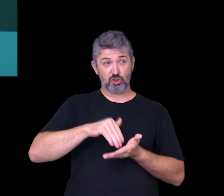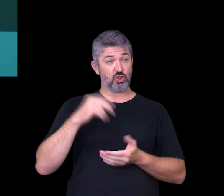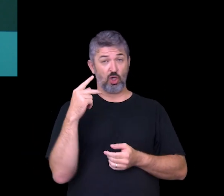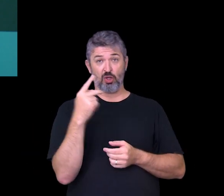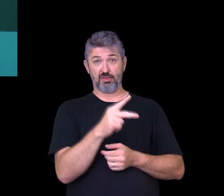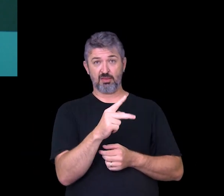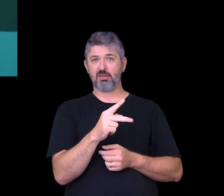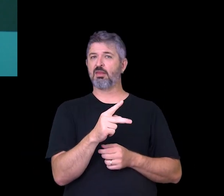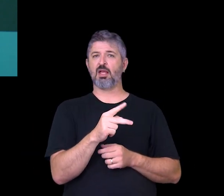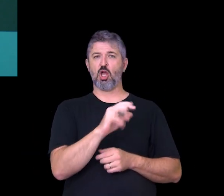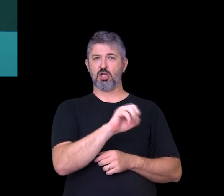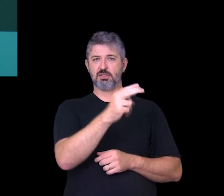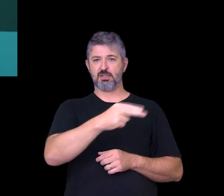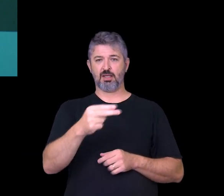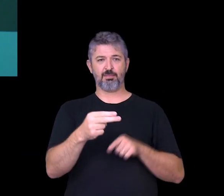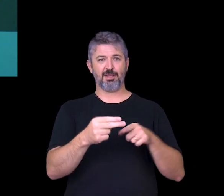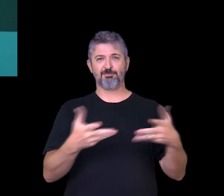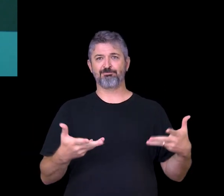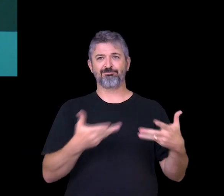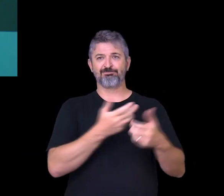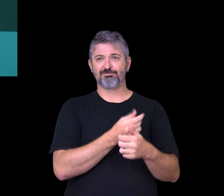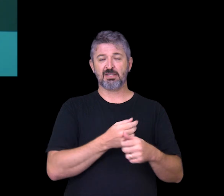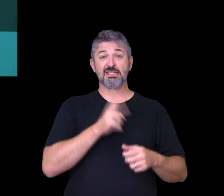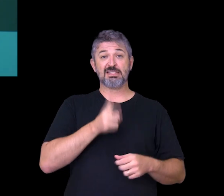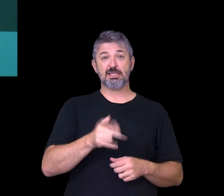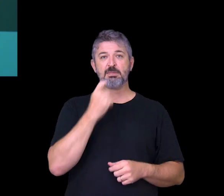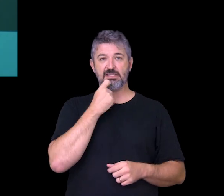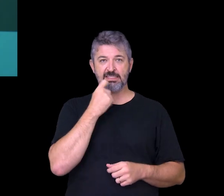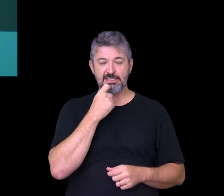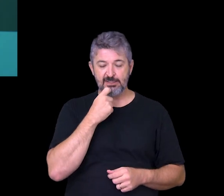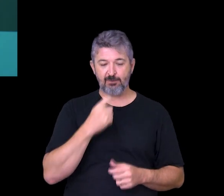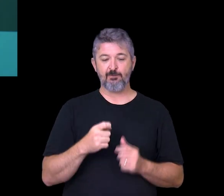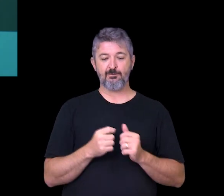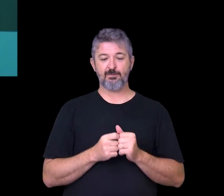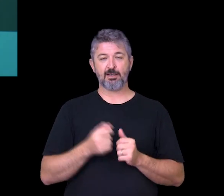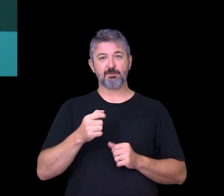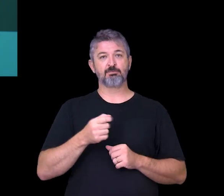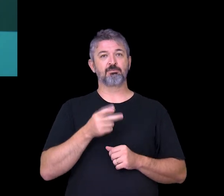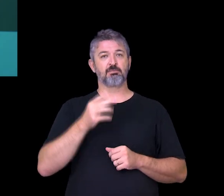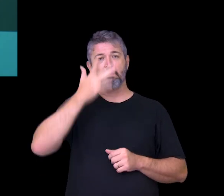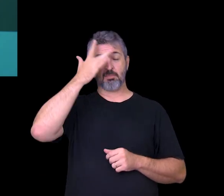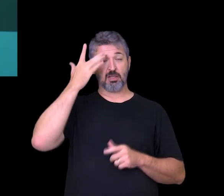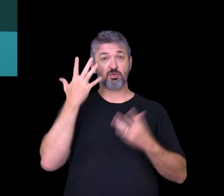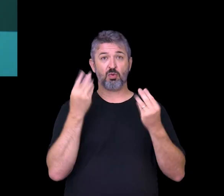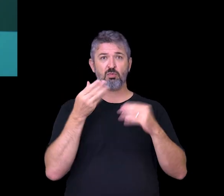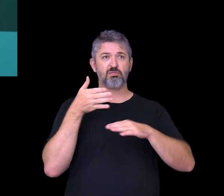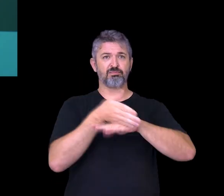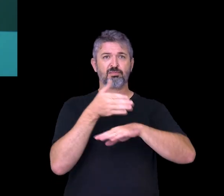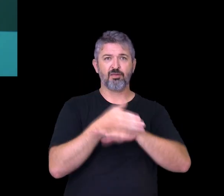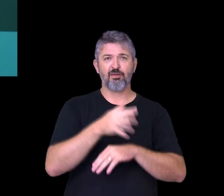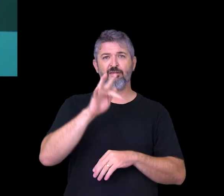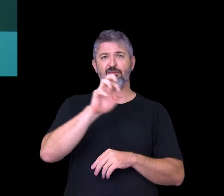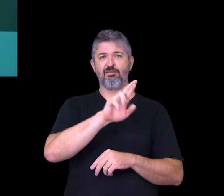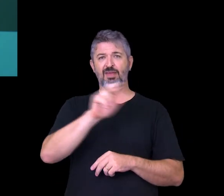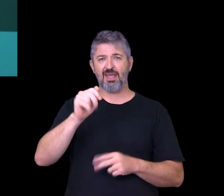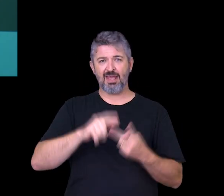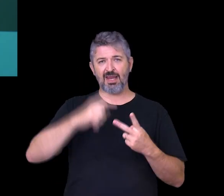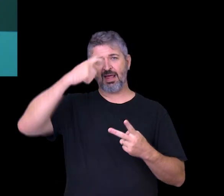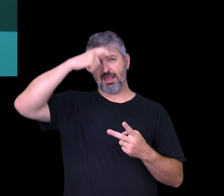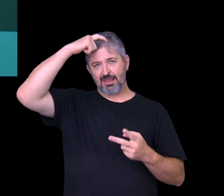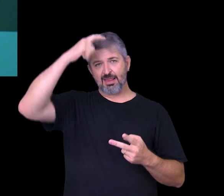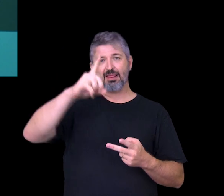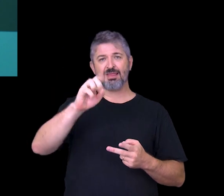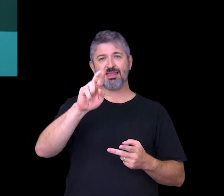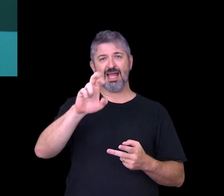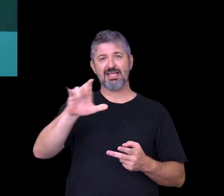coisa fantástica. Nas sextas-feiras, por exemplo, iam várias pessoas para lá, Ferreira Goulart, Darcy Ribeiro e tantas outras pessoas,